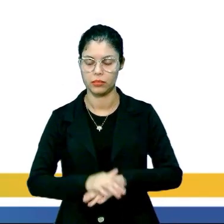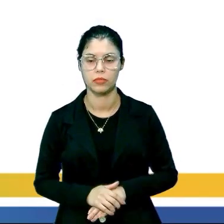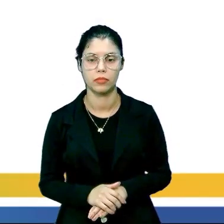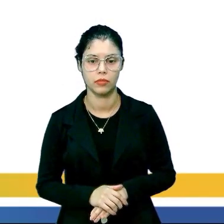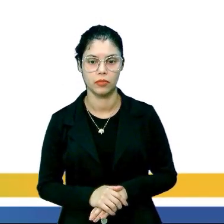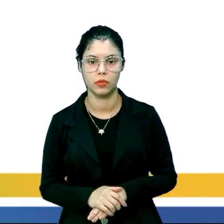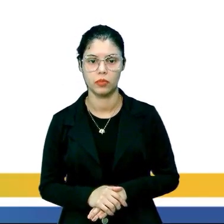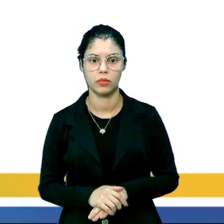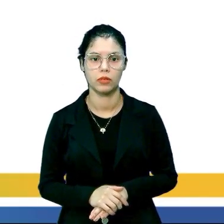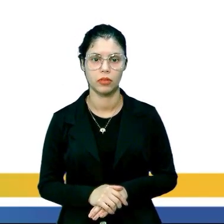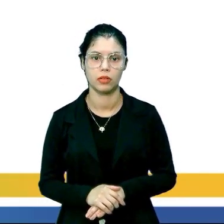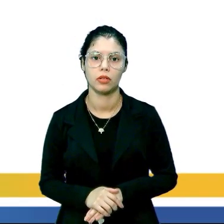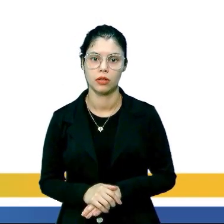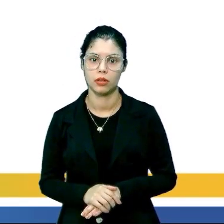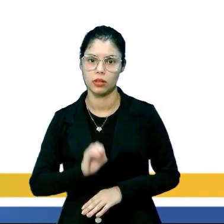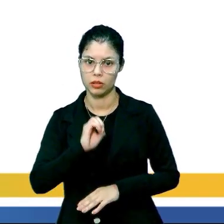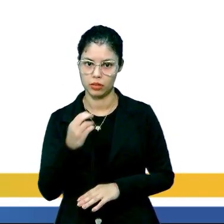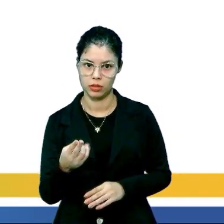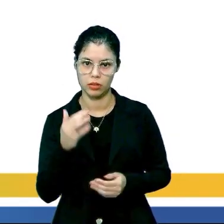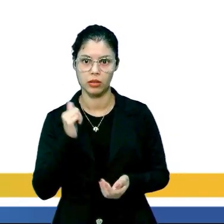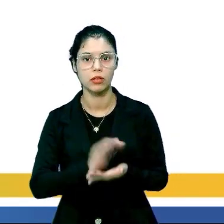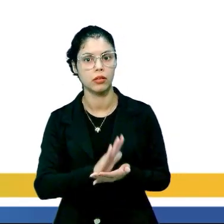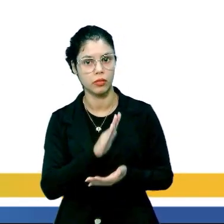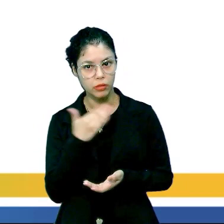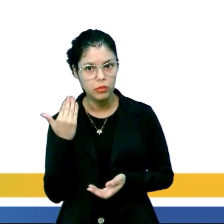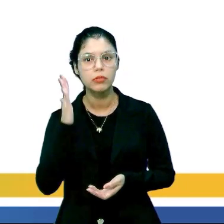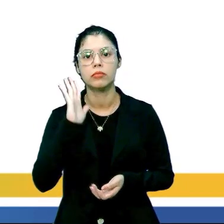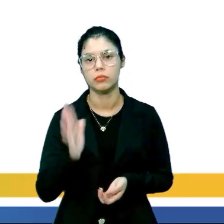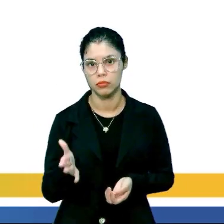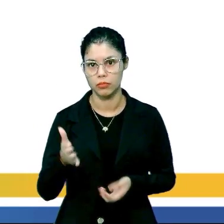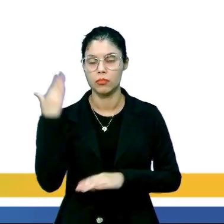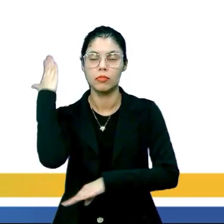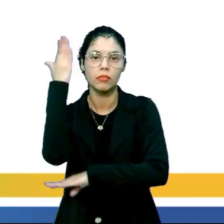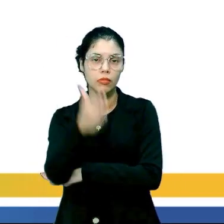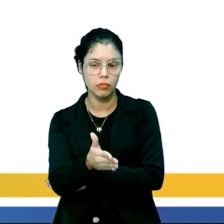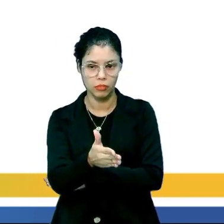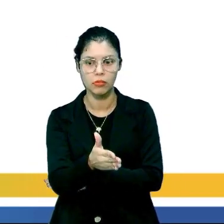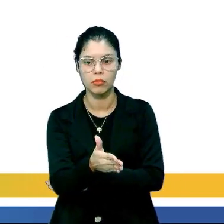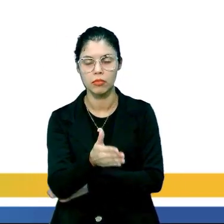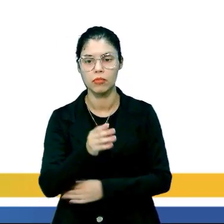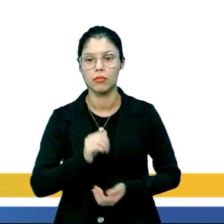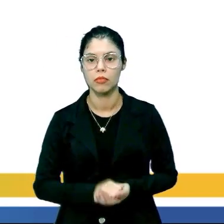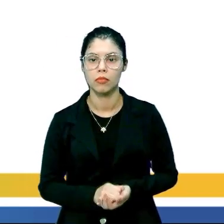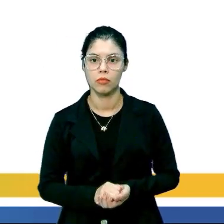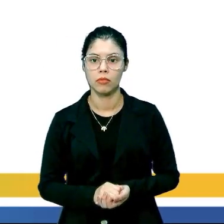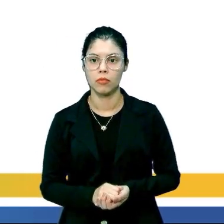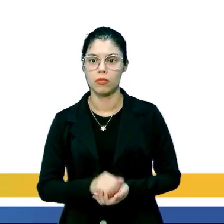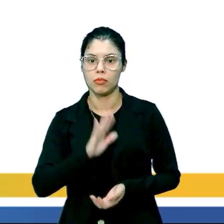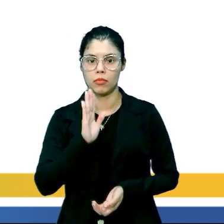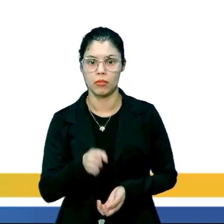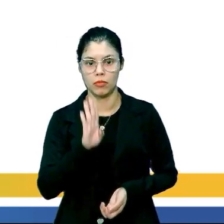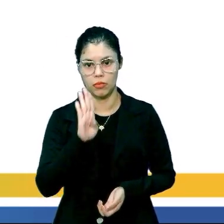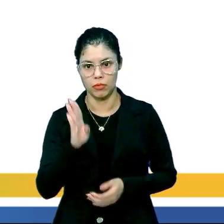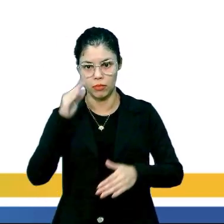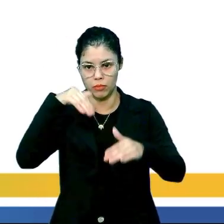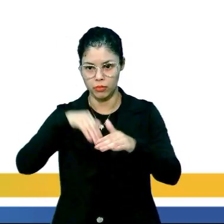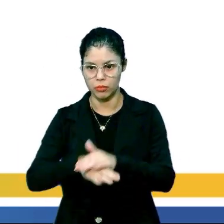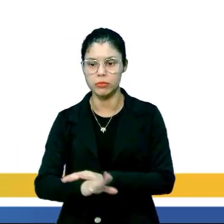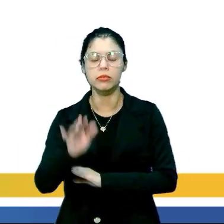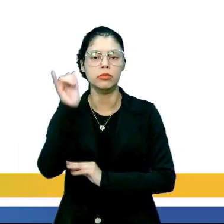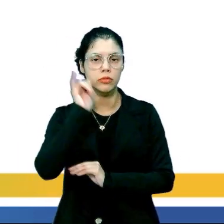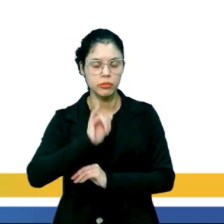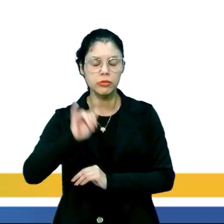Linfócito T citotóxico ou matador, ele já vai diretamente no antígeno. Já o linfócito B, ele guarda